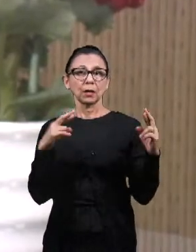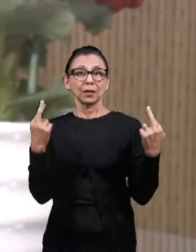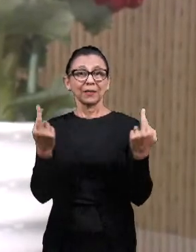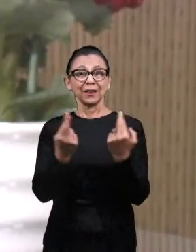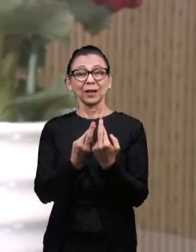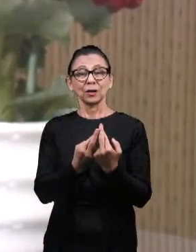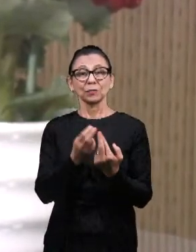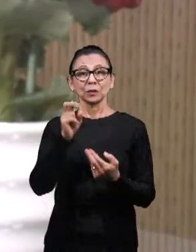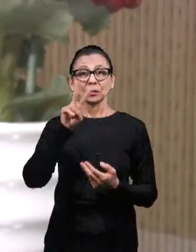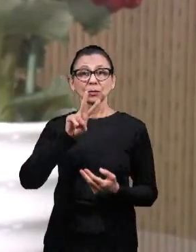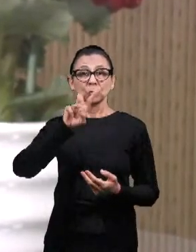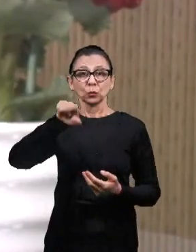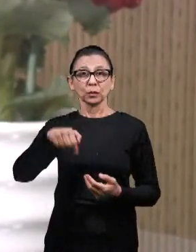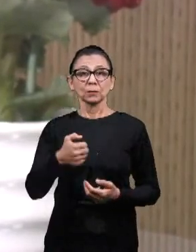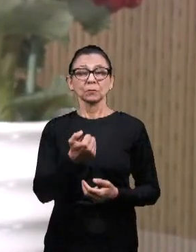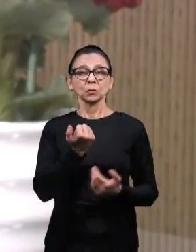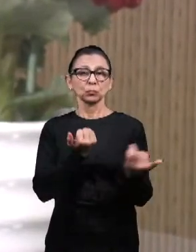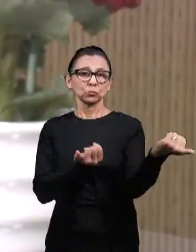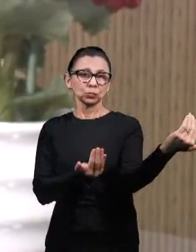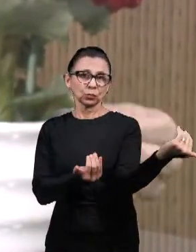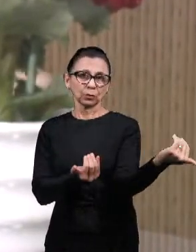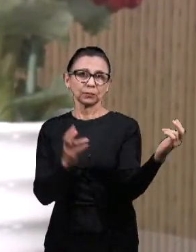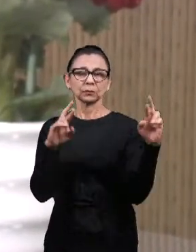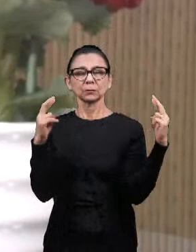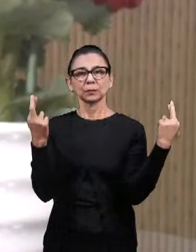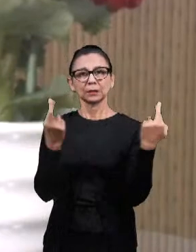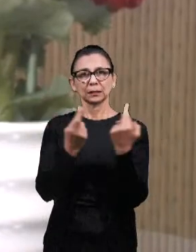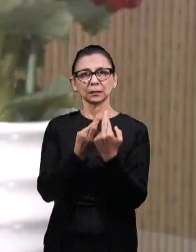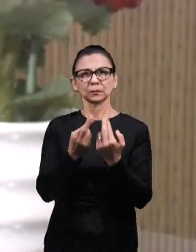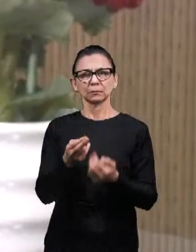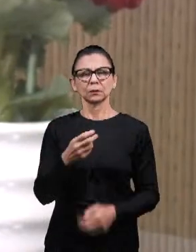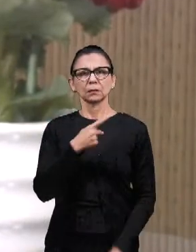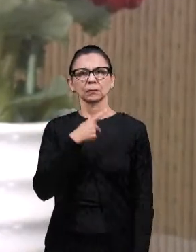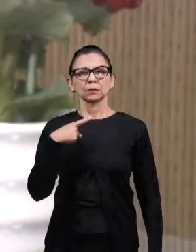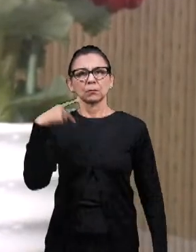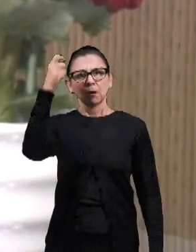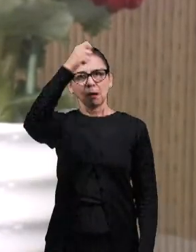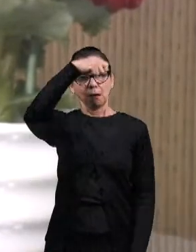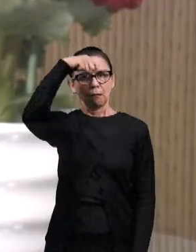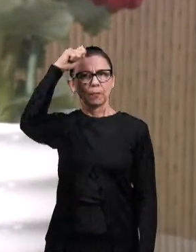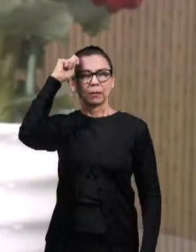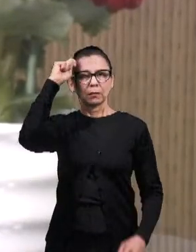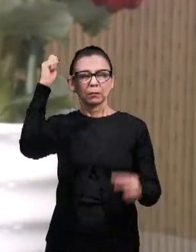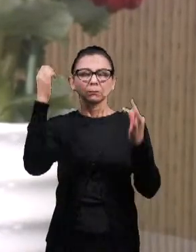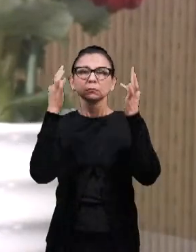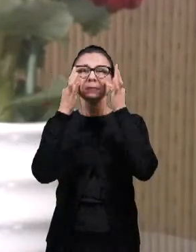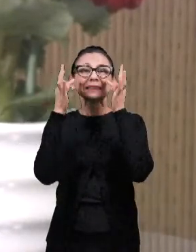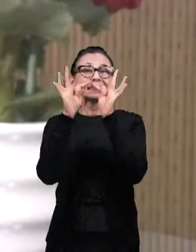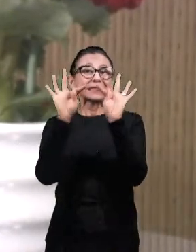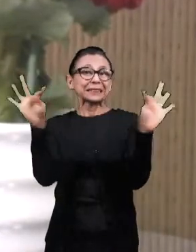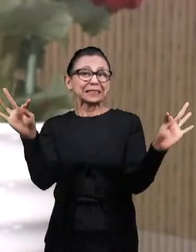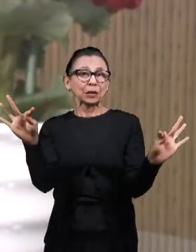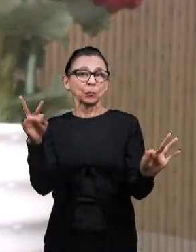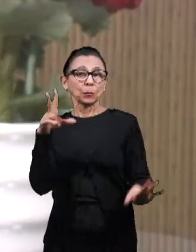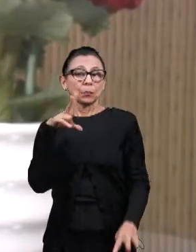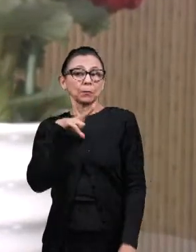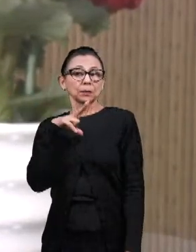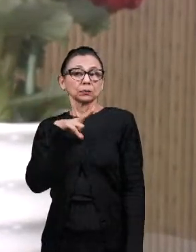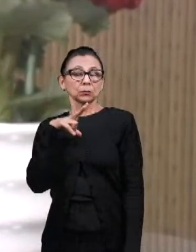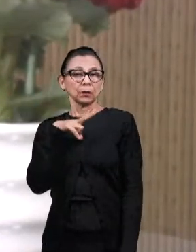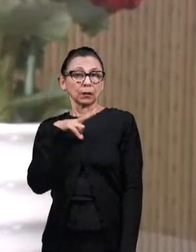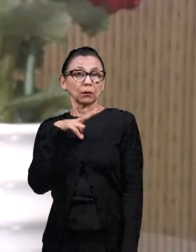numa reunião de jovens. Pastor Amadeu trouxe uma palavra ali, um testemunho da vida particular dele, quando